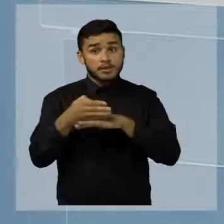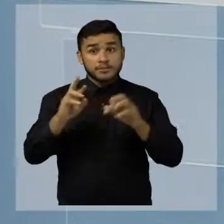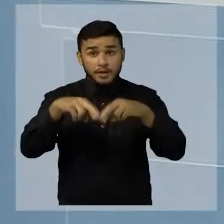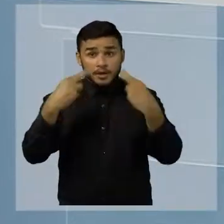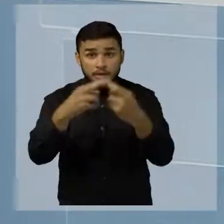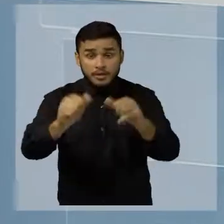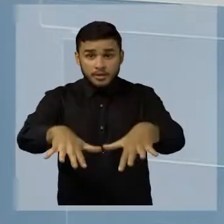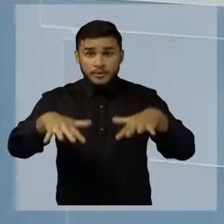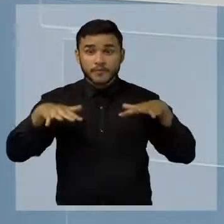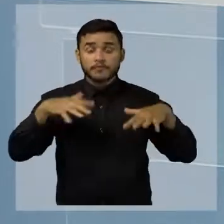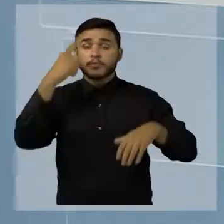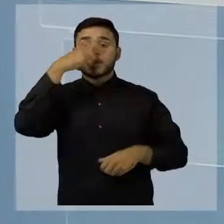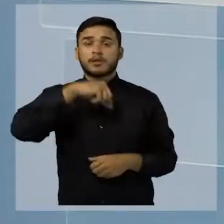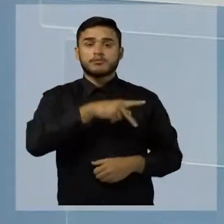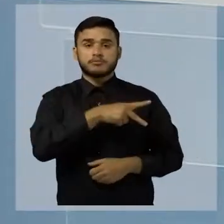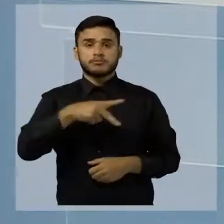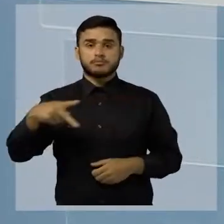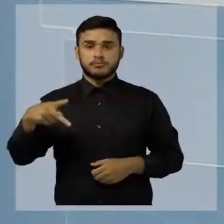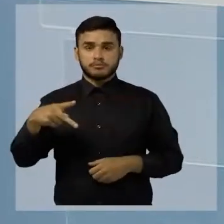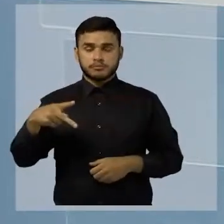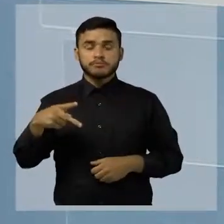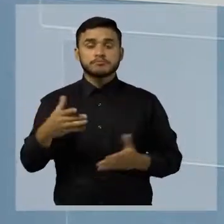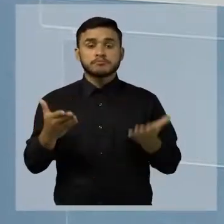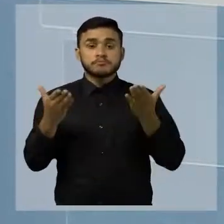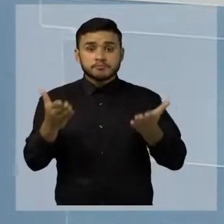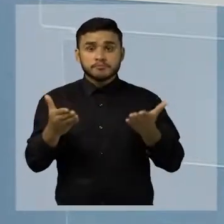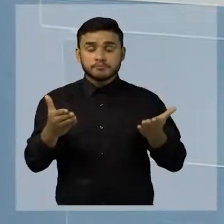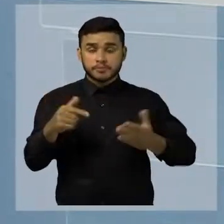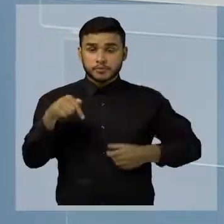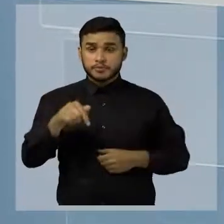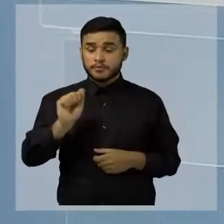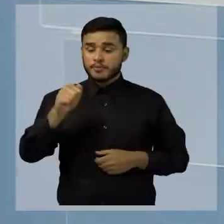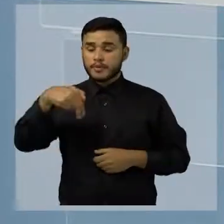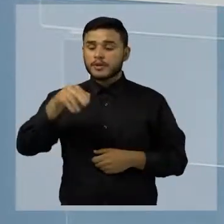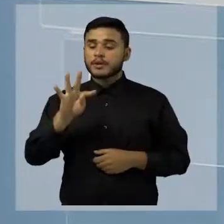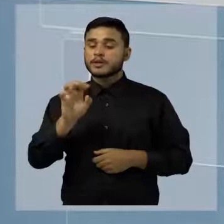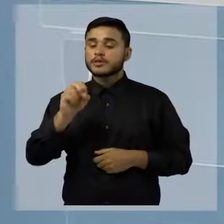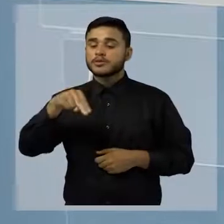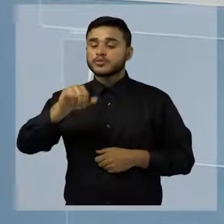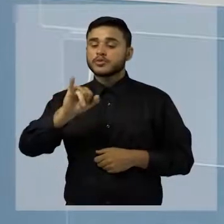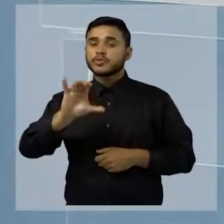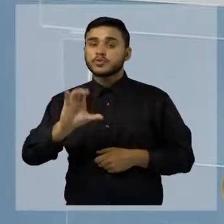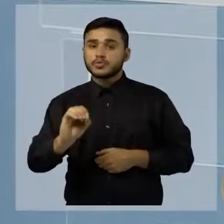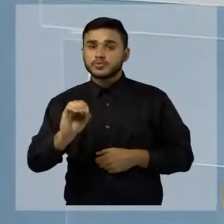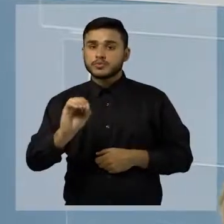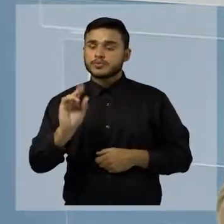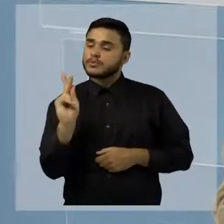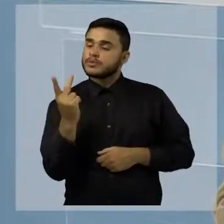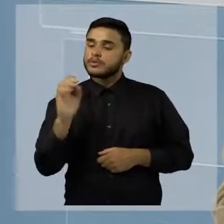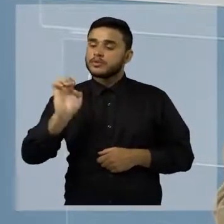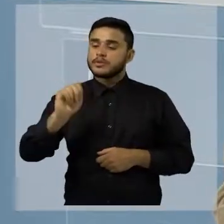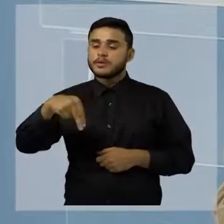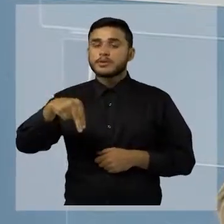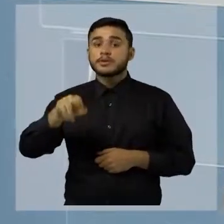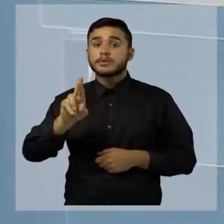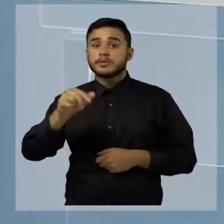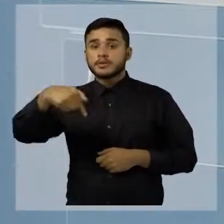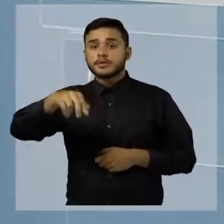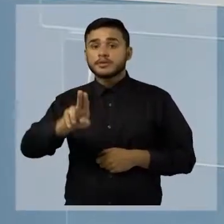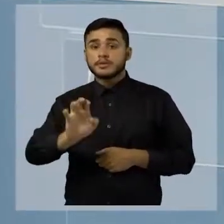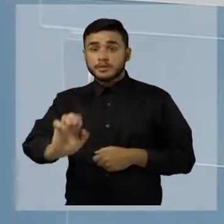pública foi presidida pelo presidente da Câmara Municipal de Fortaleza, vereador Antônio Henrique, do PDT, e foi solicitada tanto pelo